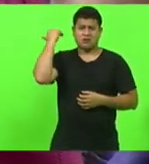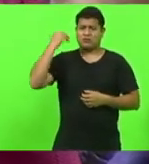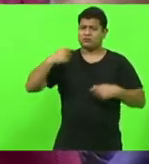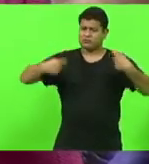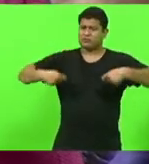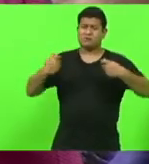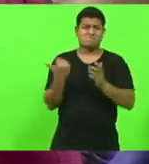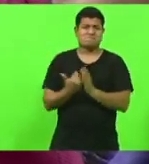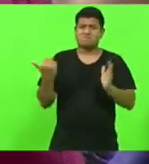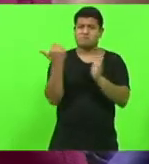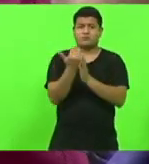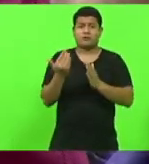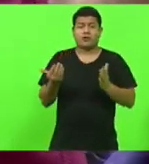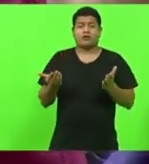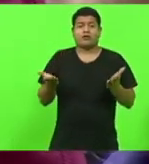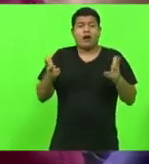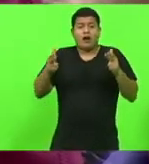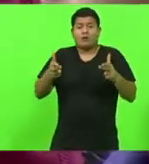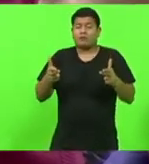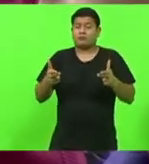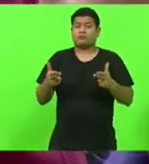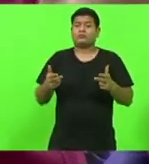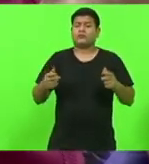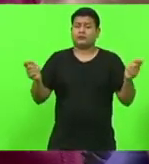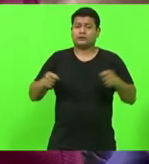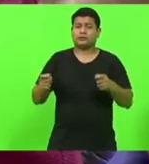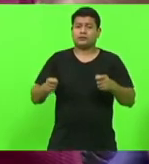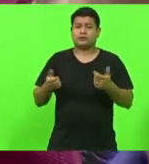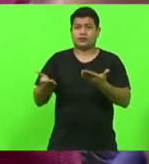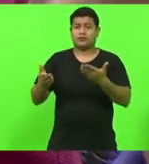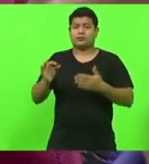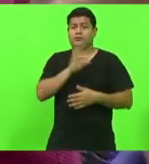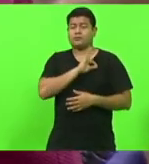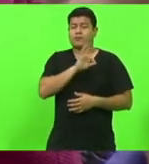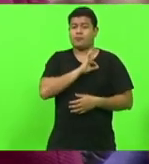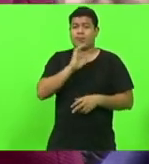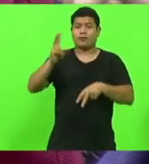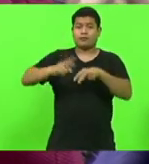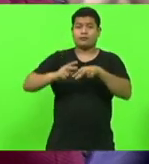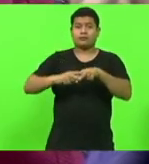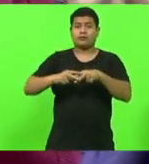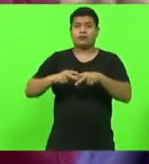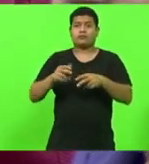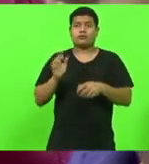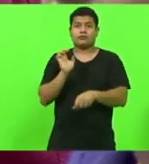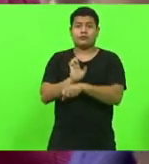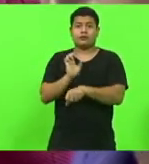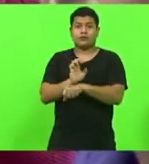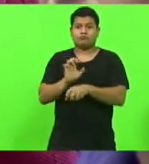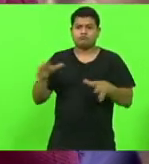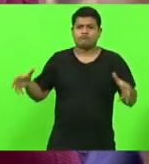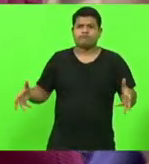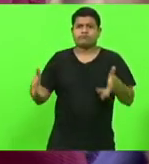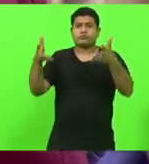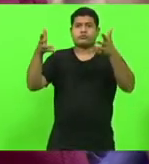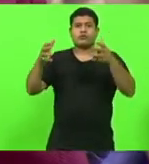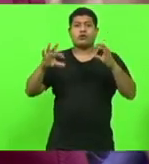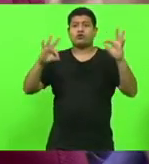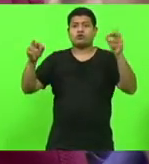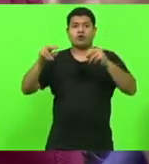Penal tem certeza que vai fazer com que o Estado de Santa Catarina tenha mais brilhantismo ainda.